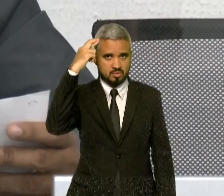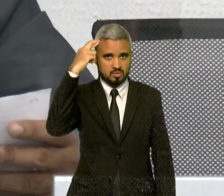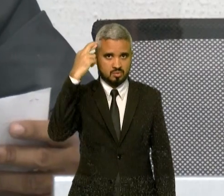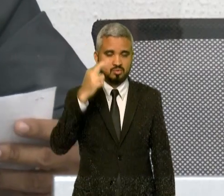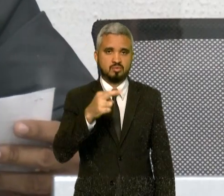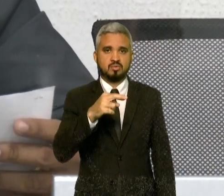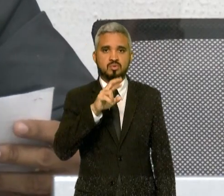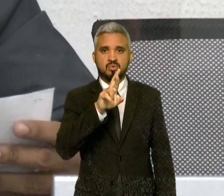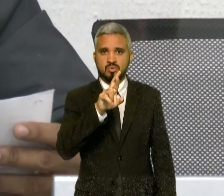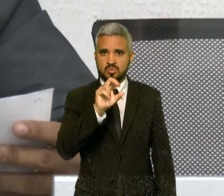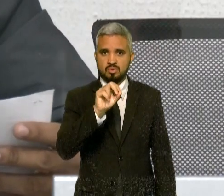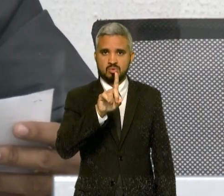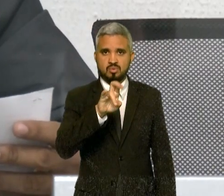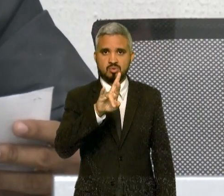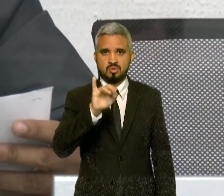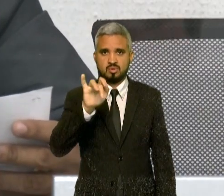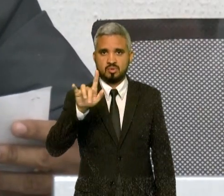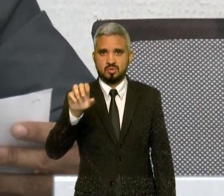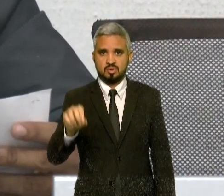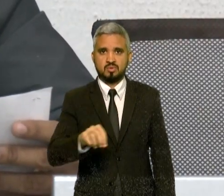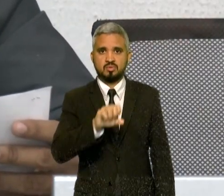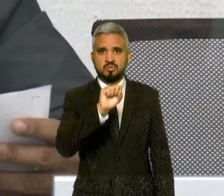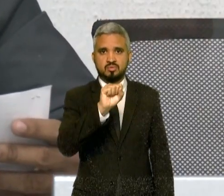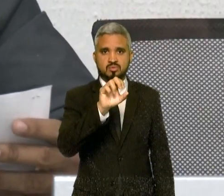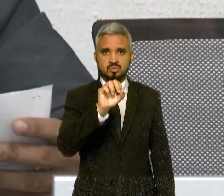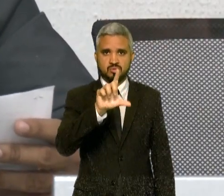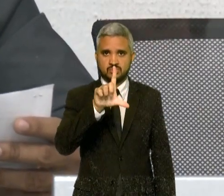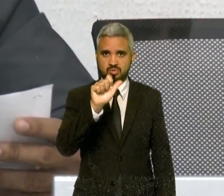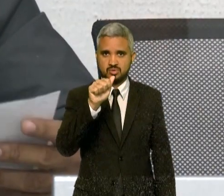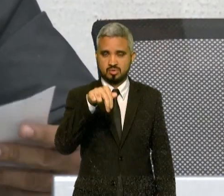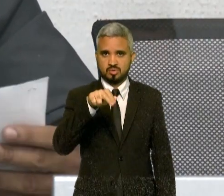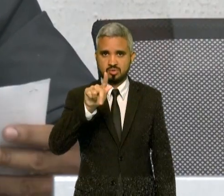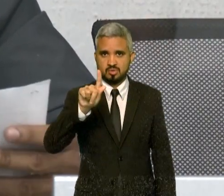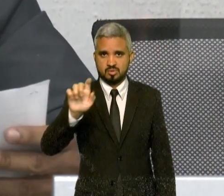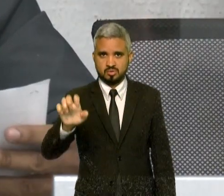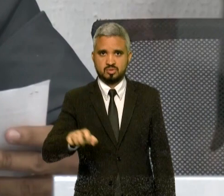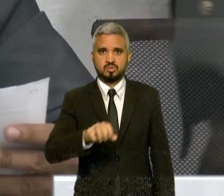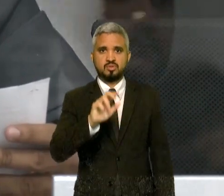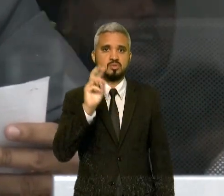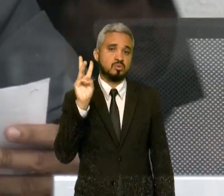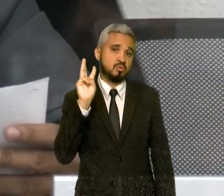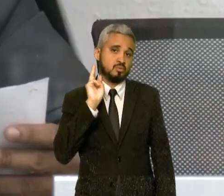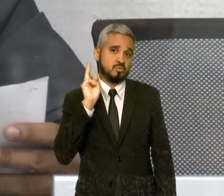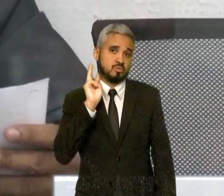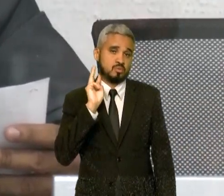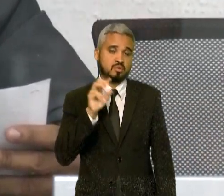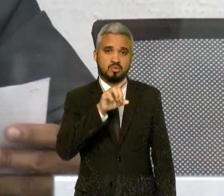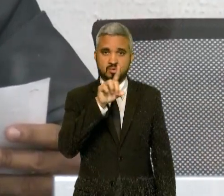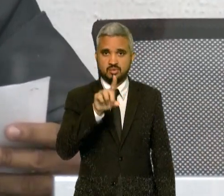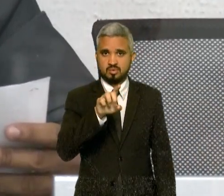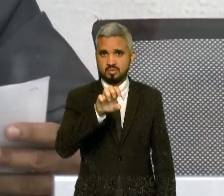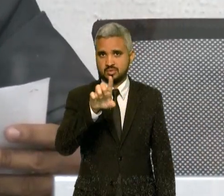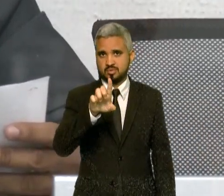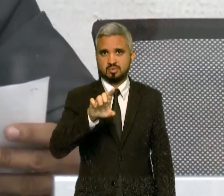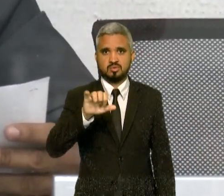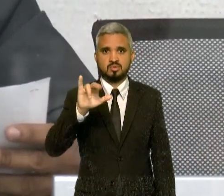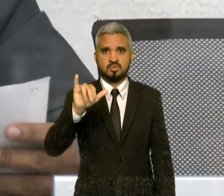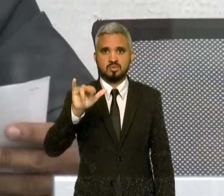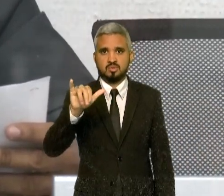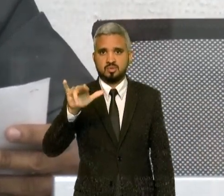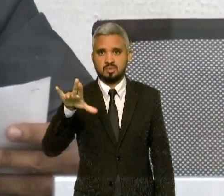Lago, Solange Almeida, Wellington do Curso e Zé Inácio. Ausentes, senhores deputados, doutora